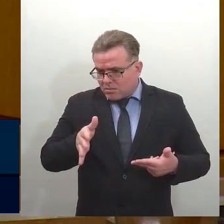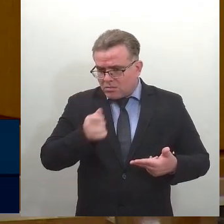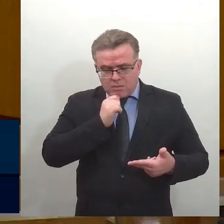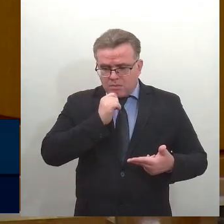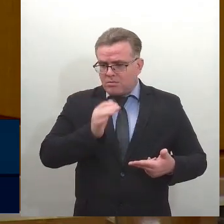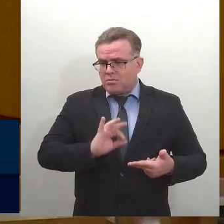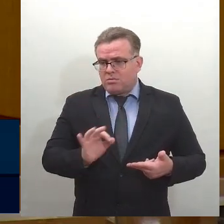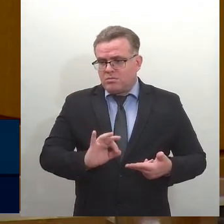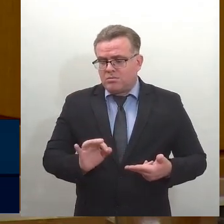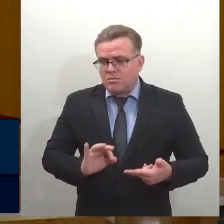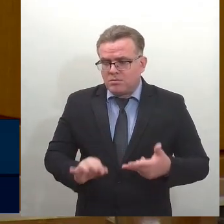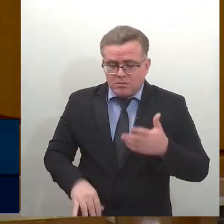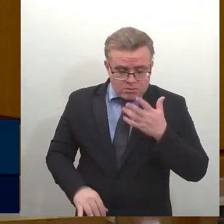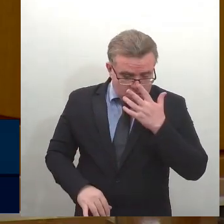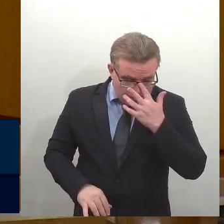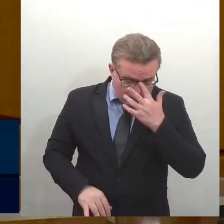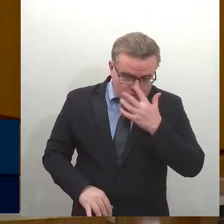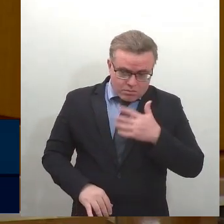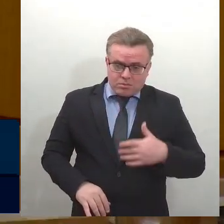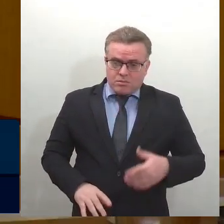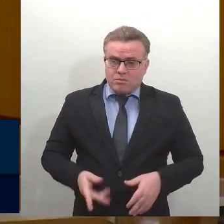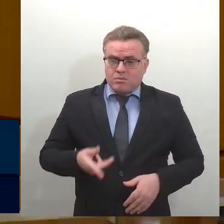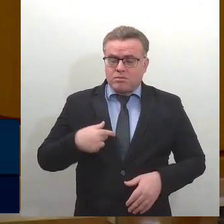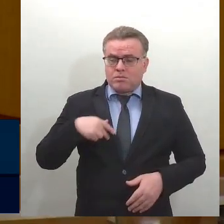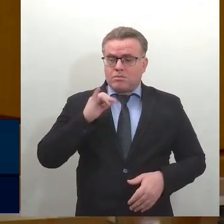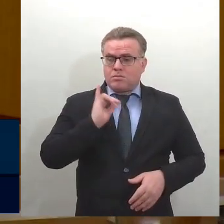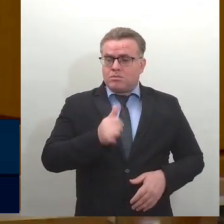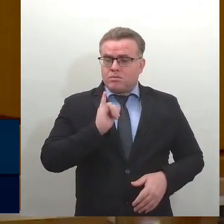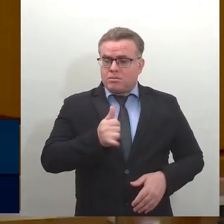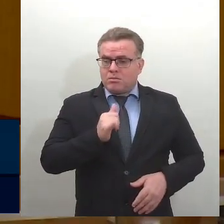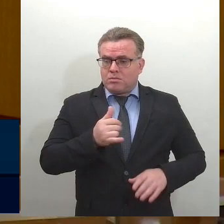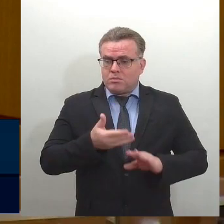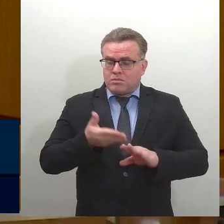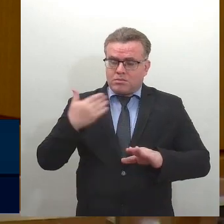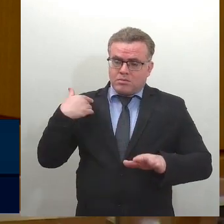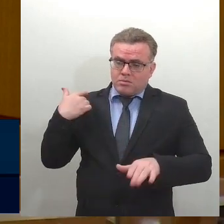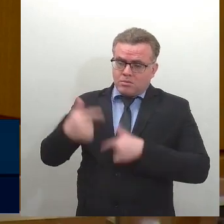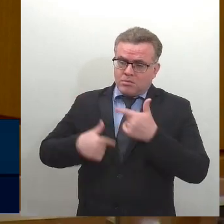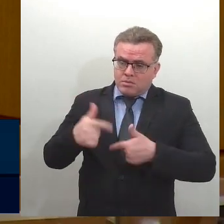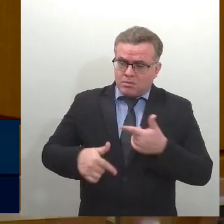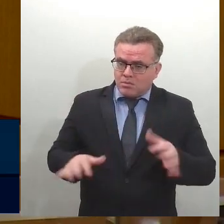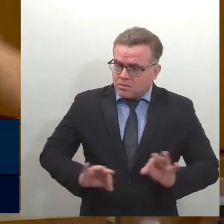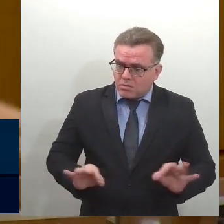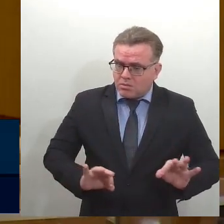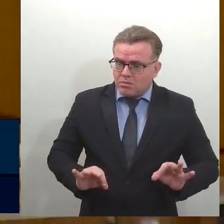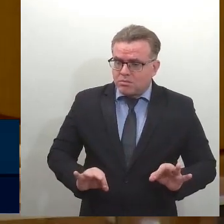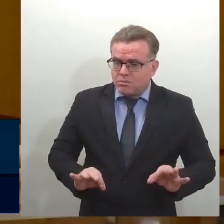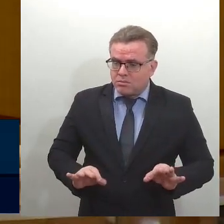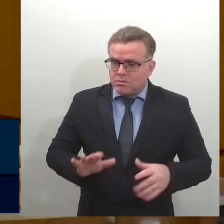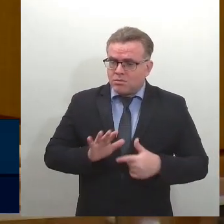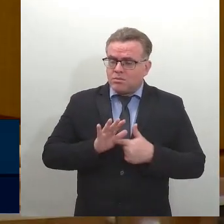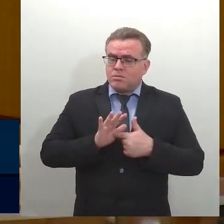Falar sem as obras é como atirar sem bala.